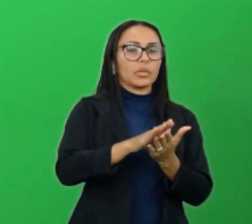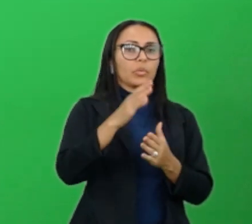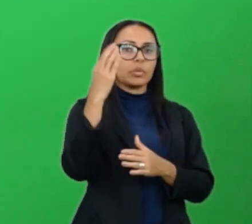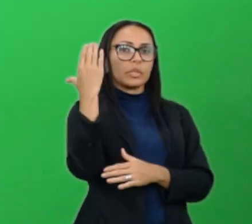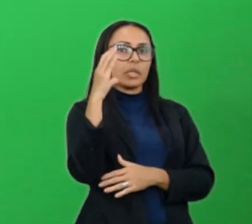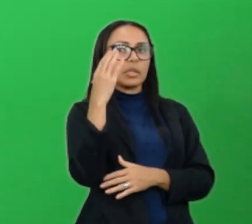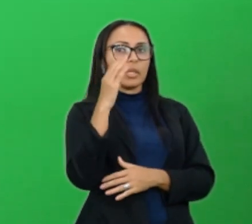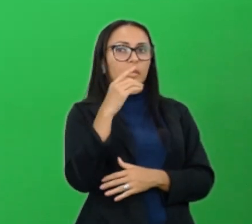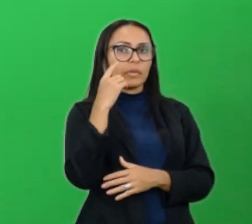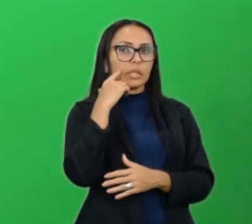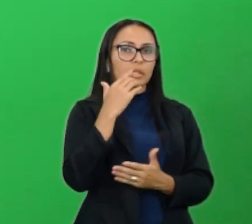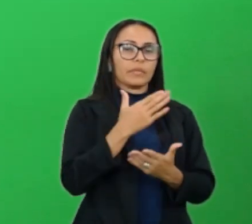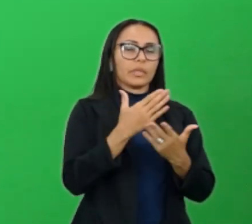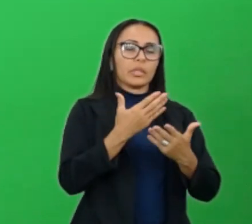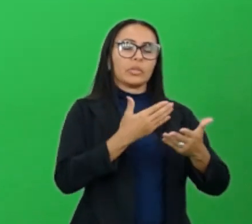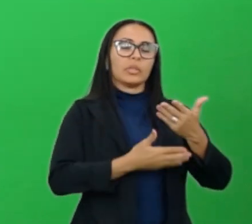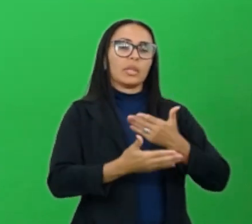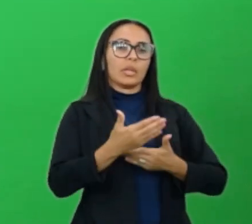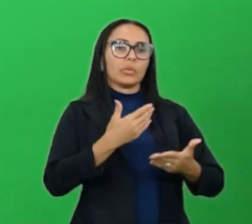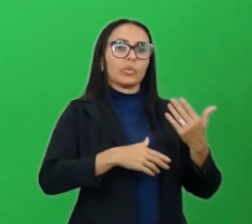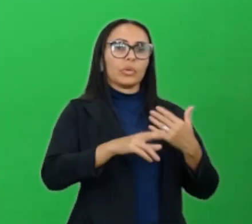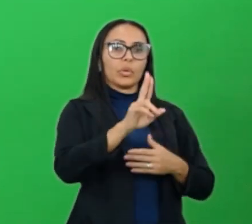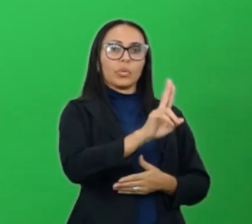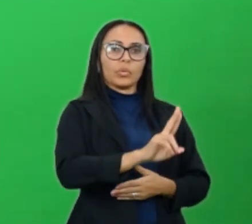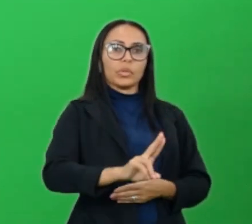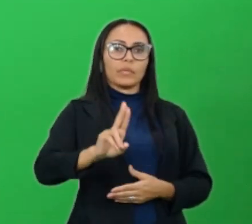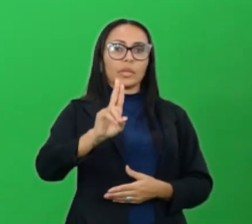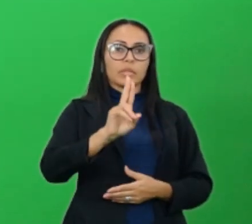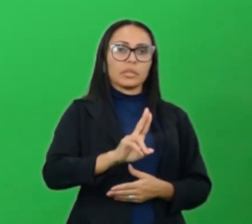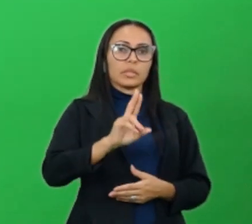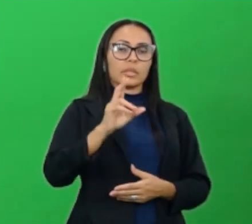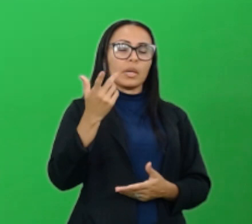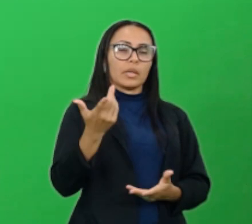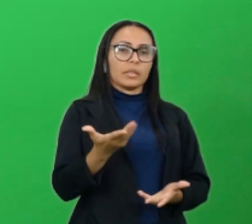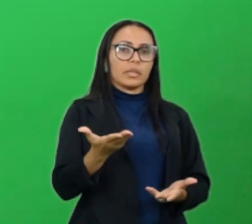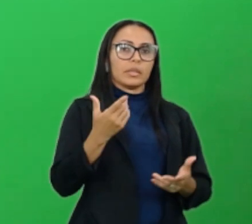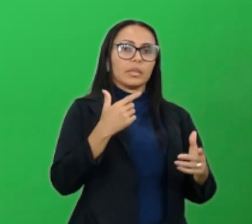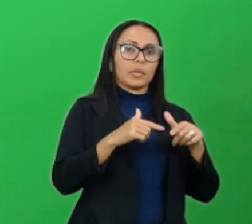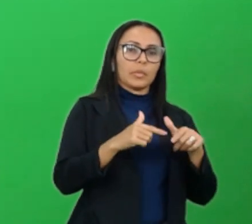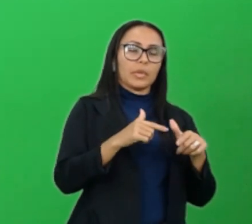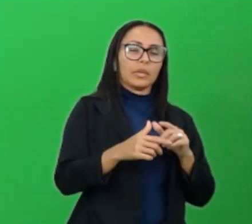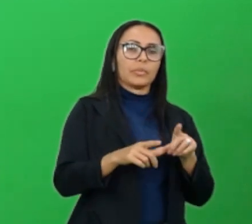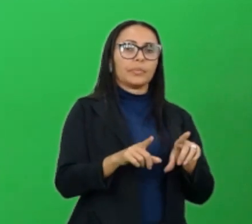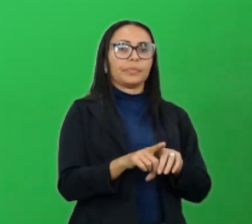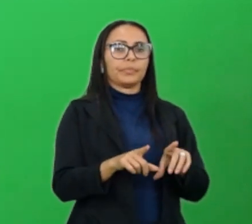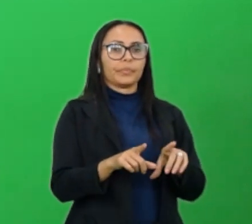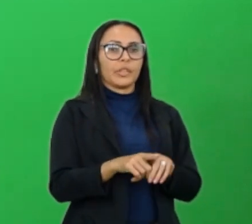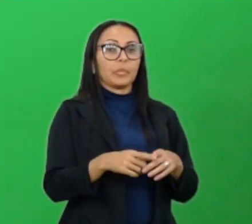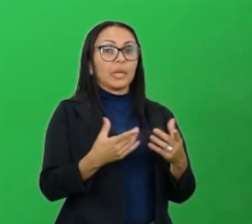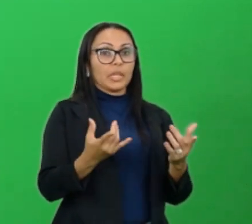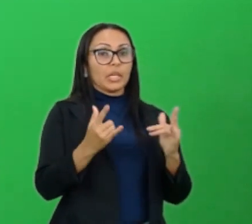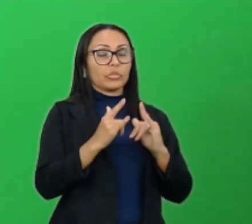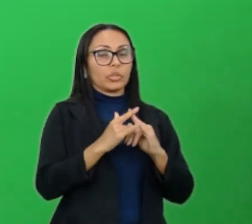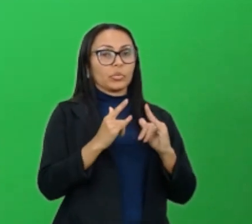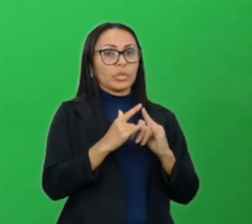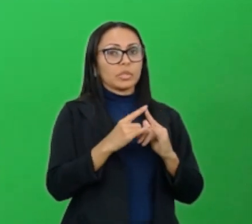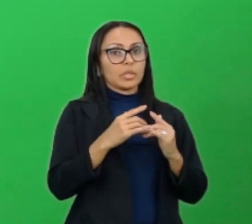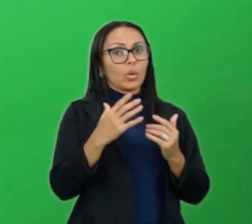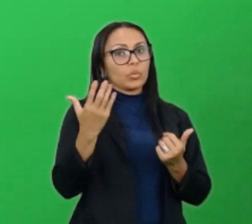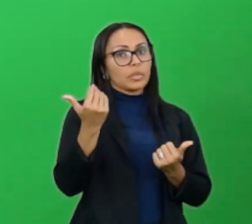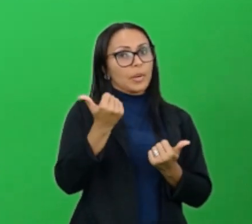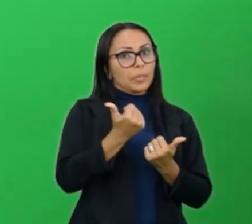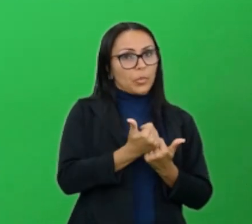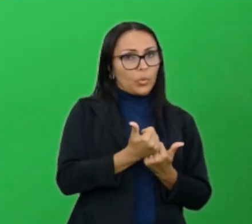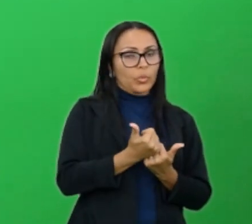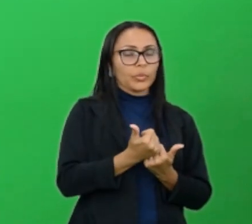interação universidade-empresa. Também é apontado o papel das instituições de apoio e suporte às atividades inovativas